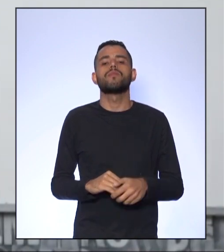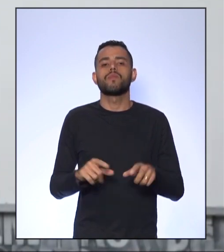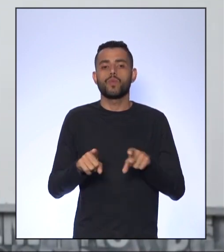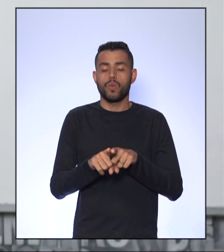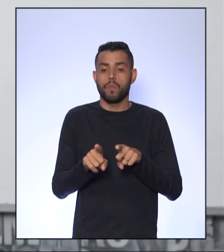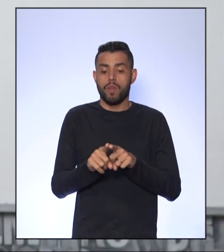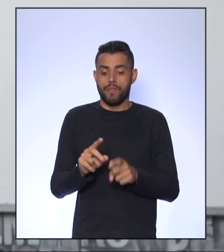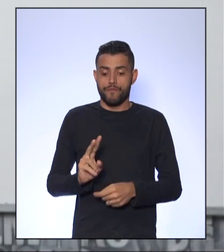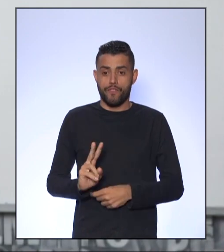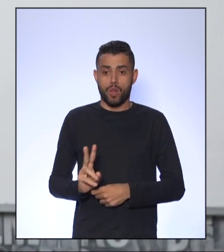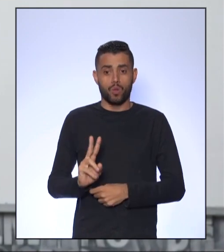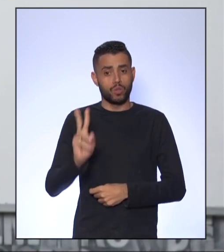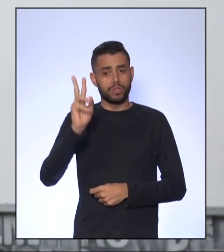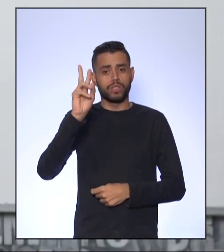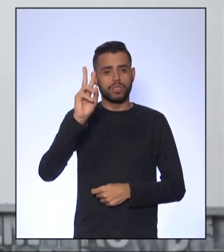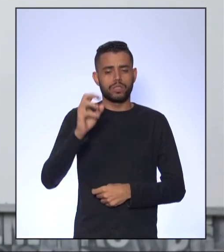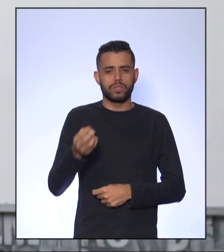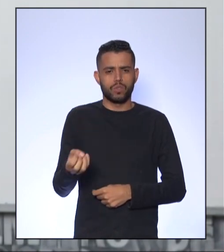valorização